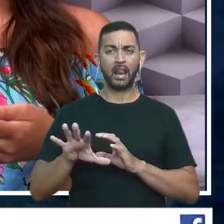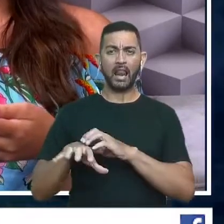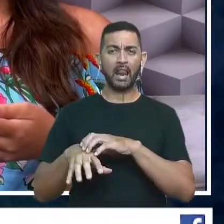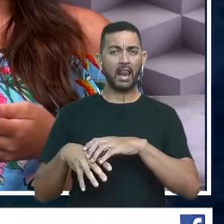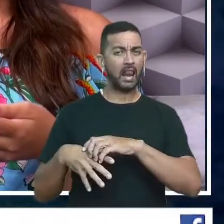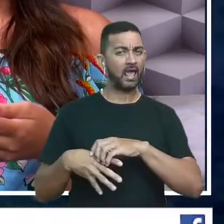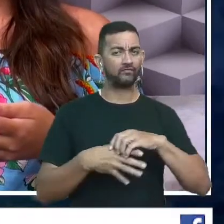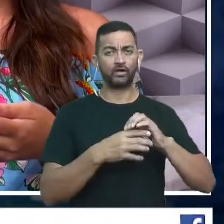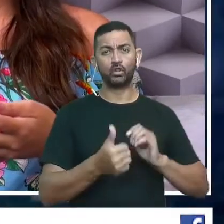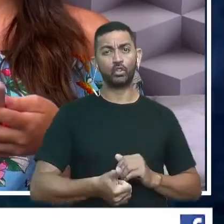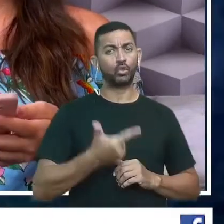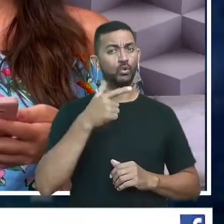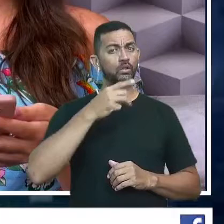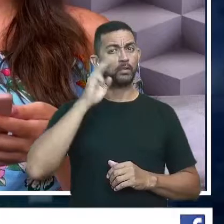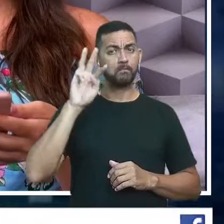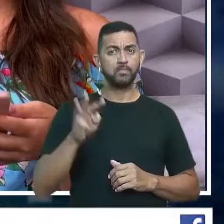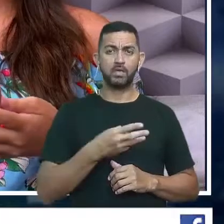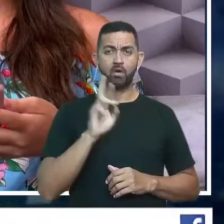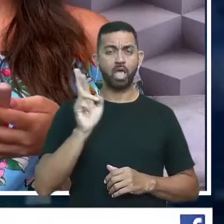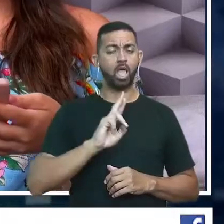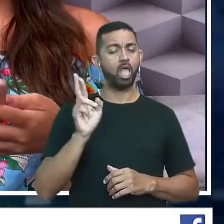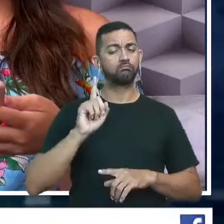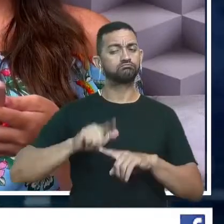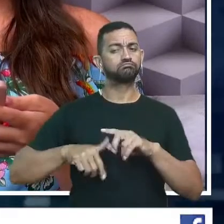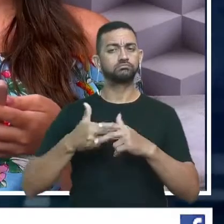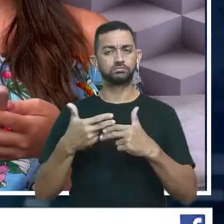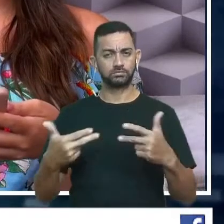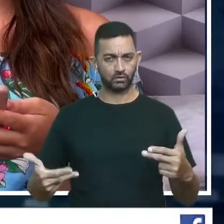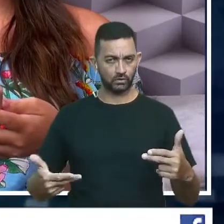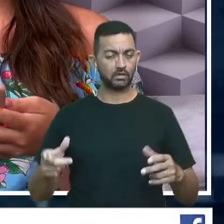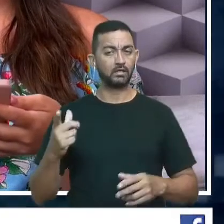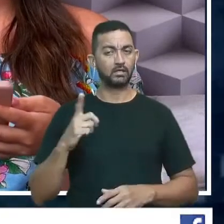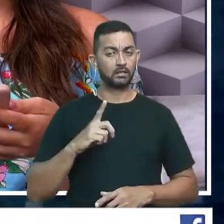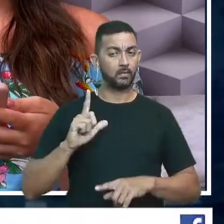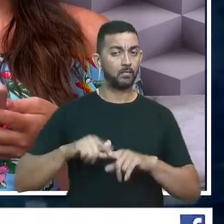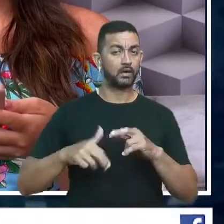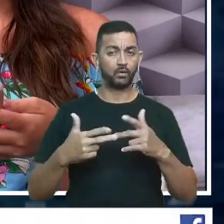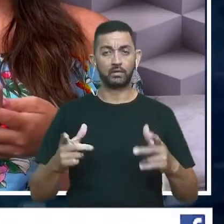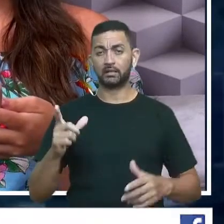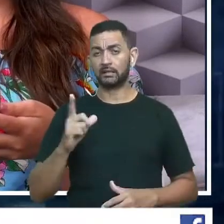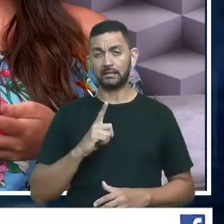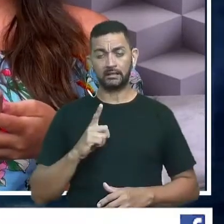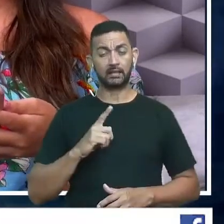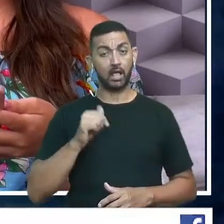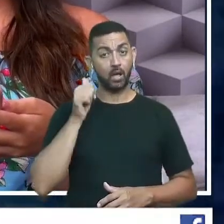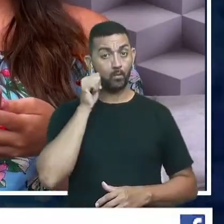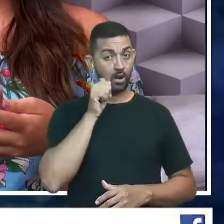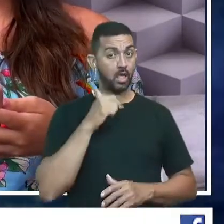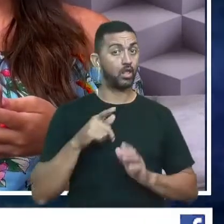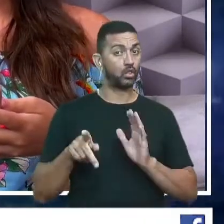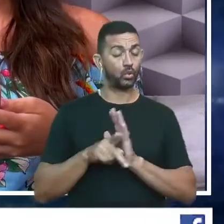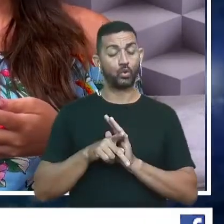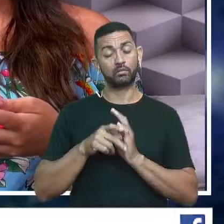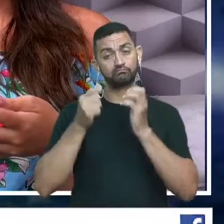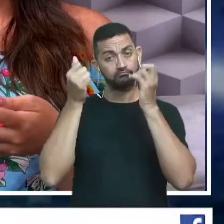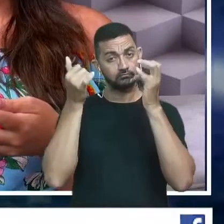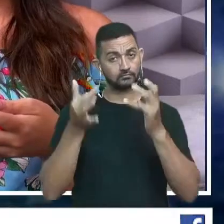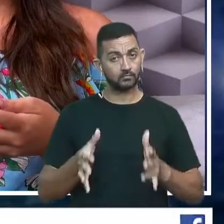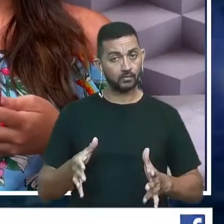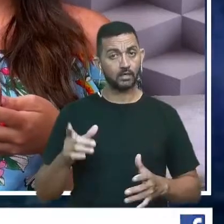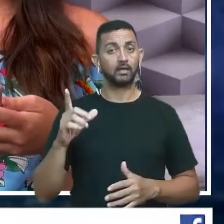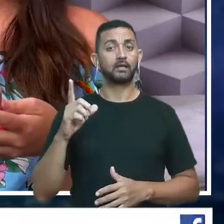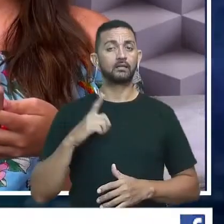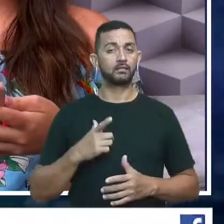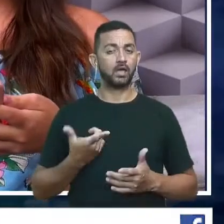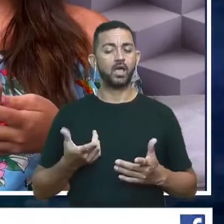eles levaram cerca de 12 mil reais apenas em e mercadorias viu entre as mercadorias que eles levaram segundo a dona do estabelecimento